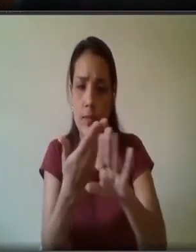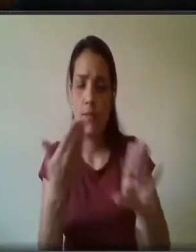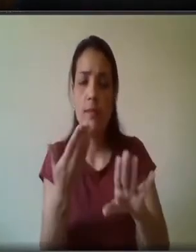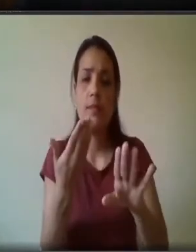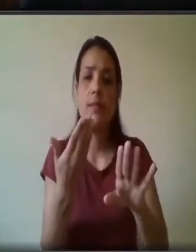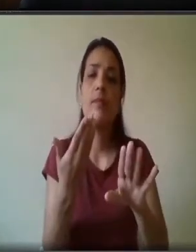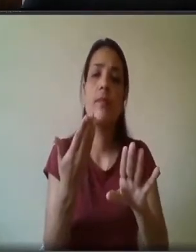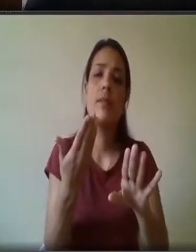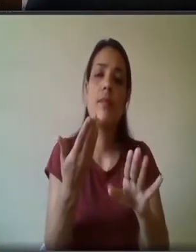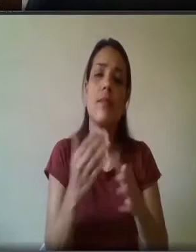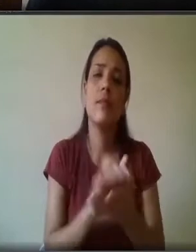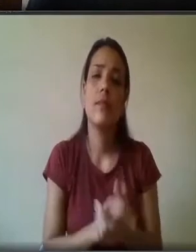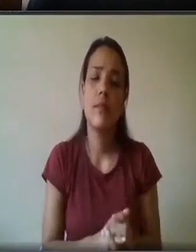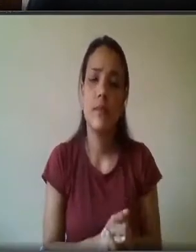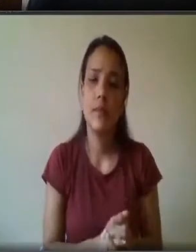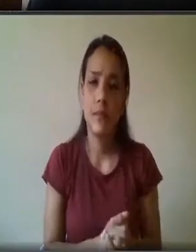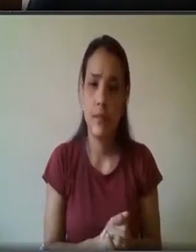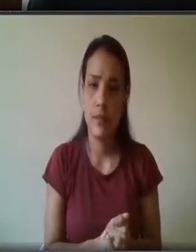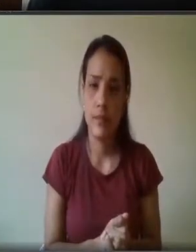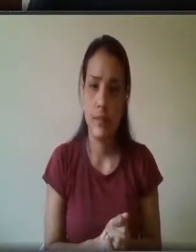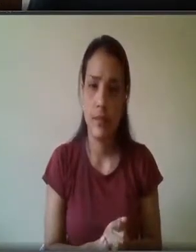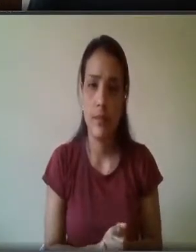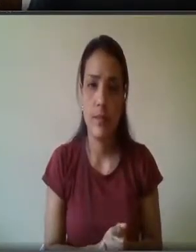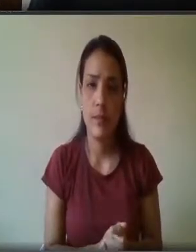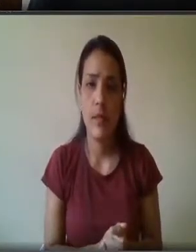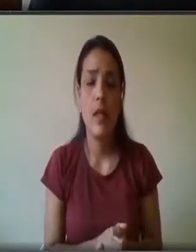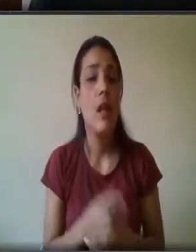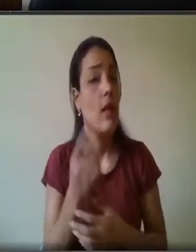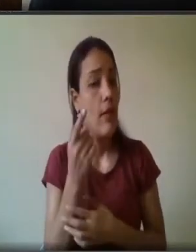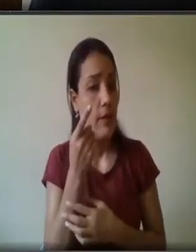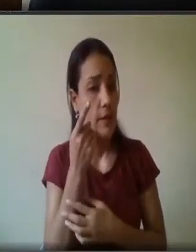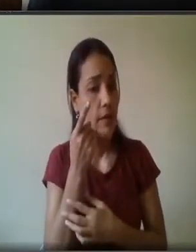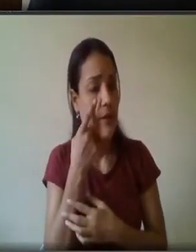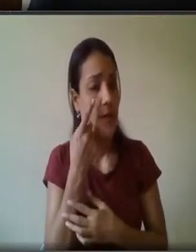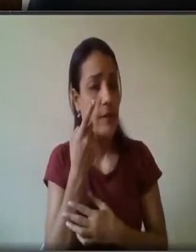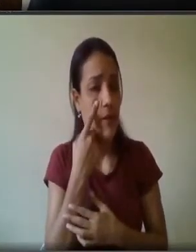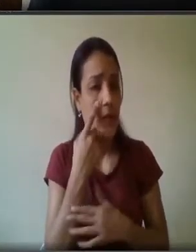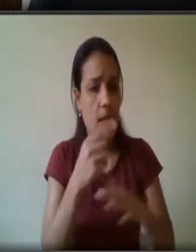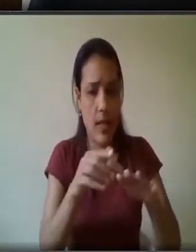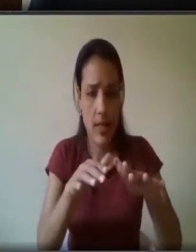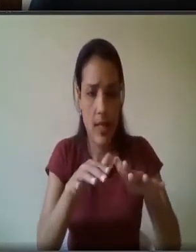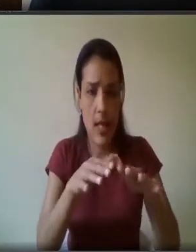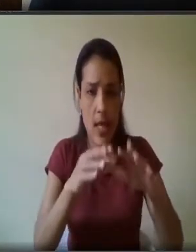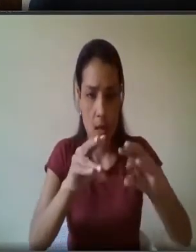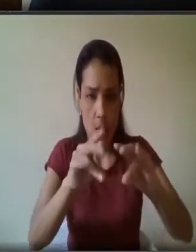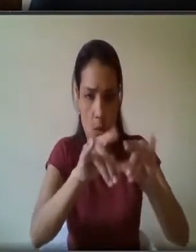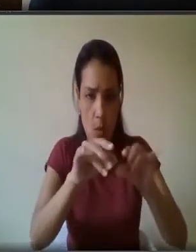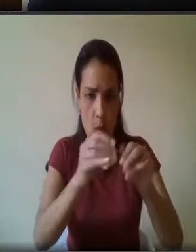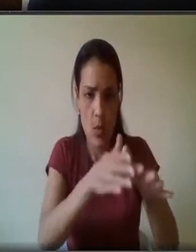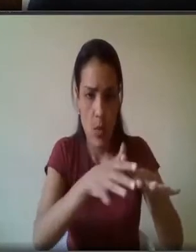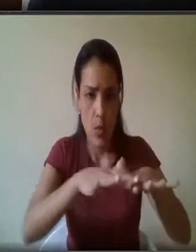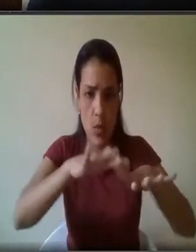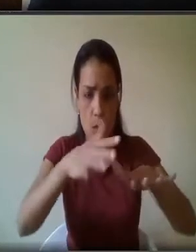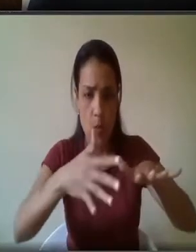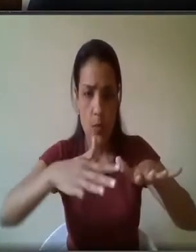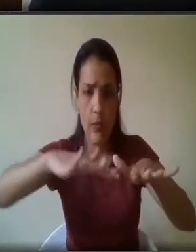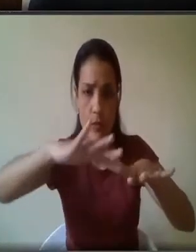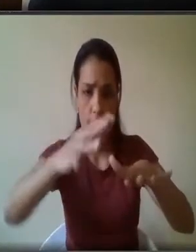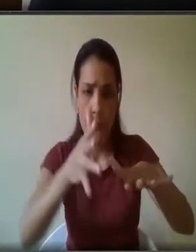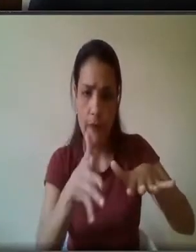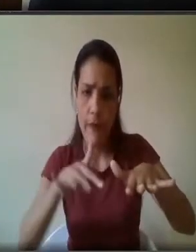colisão, você vai formar dobramentos modernos, você vai formar cadeias montanhosas. Então,